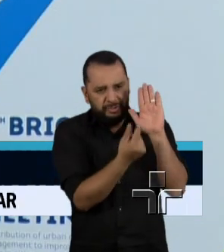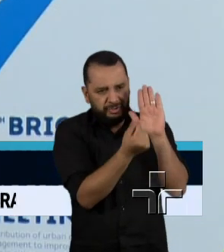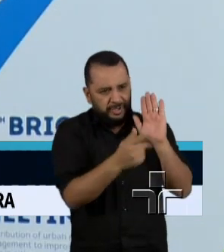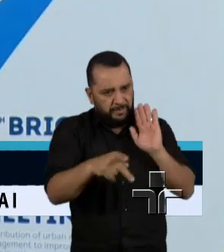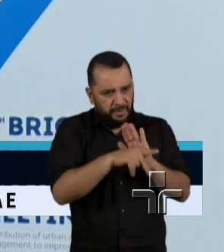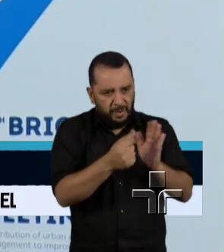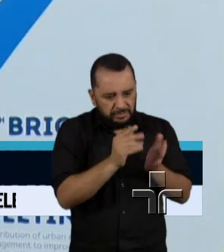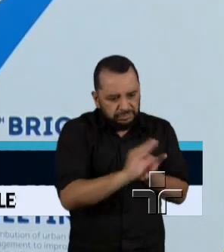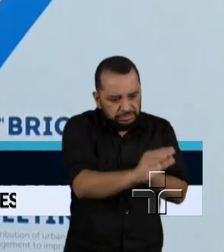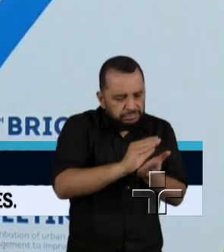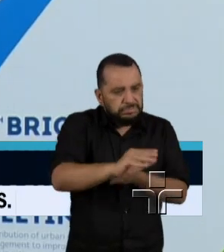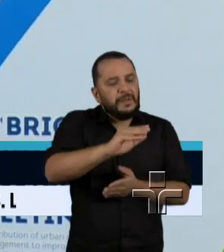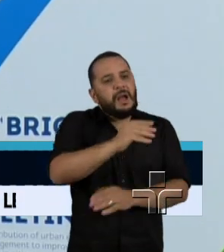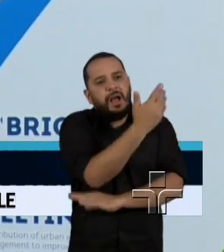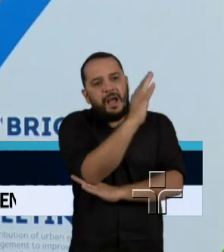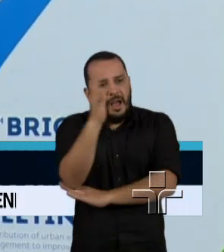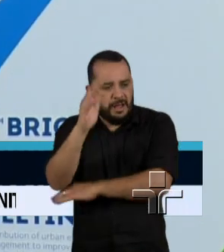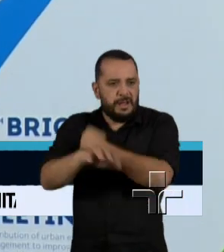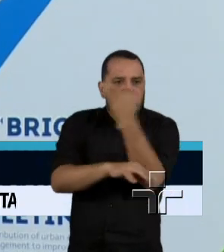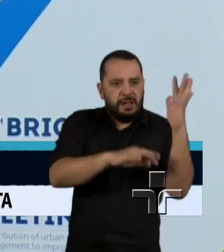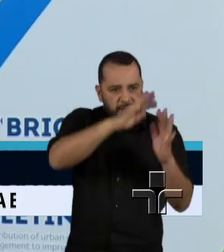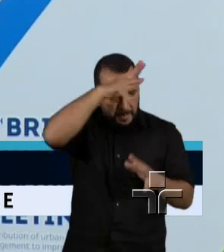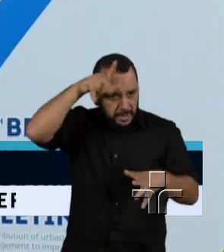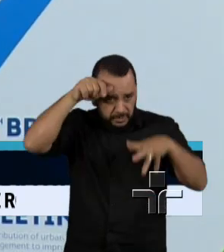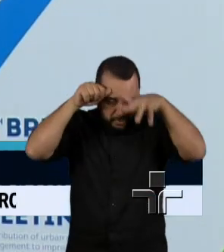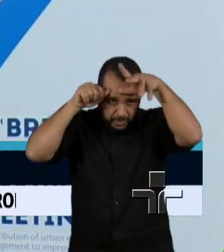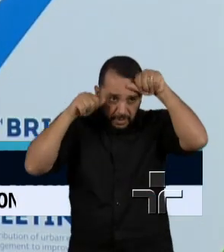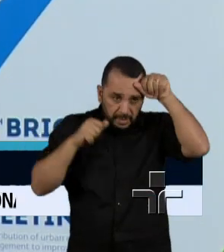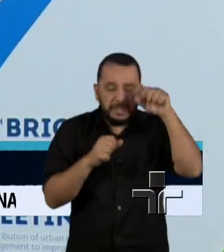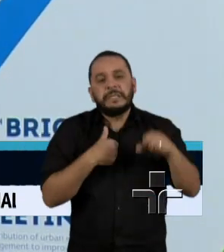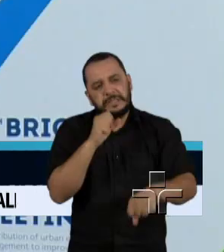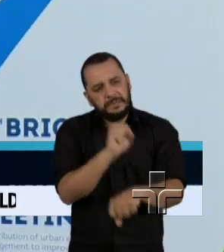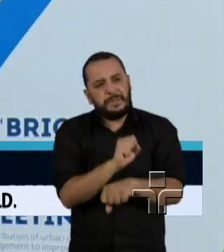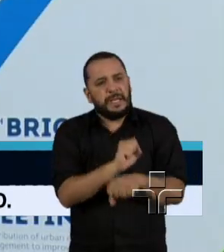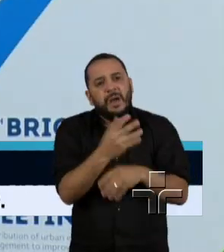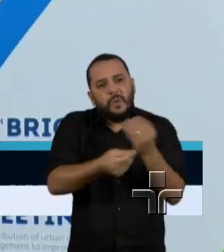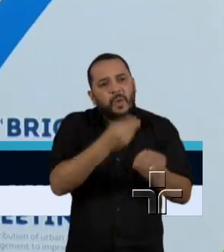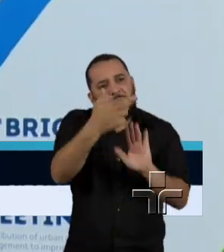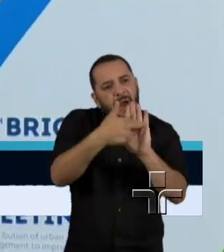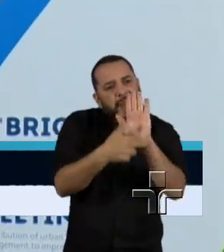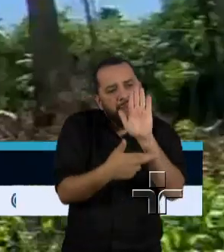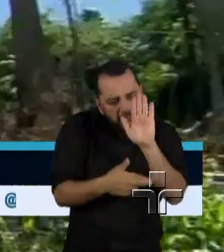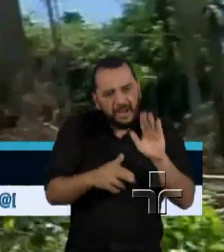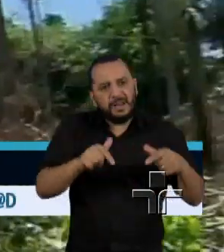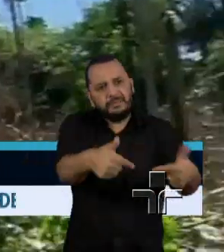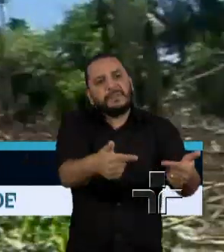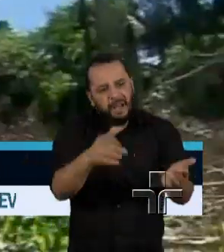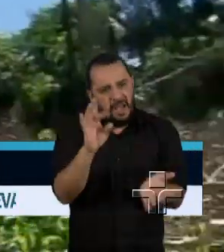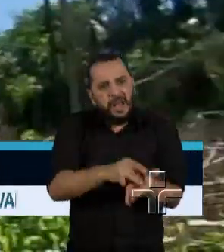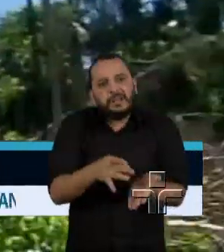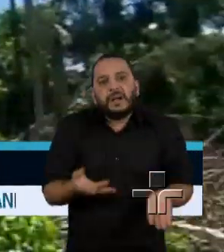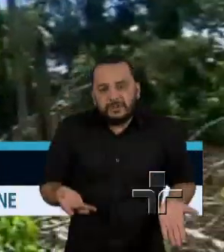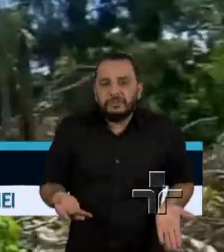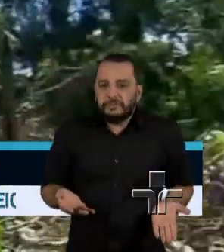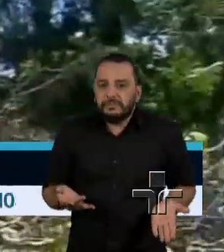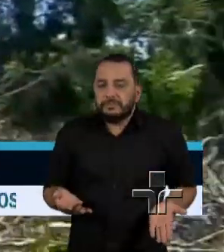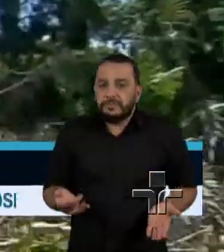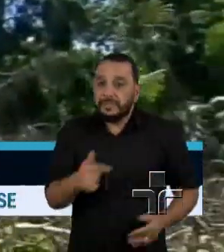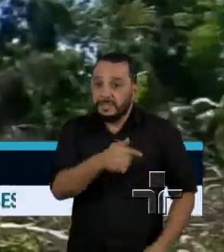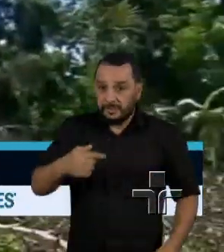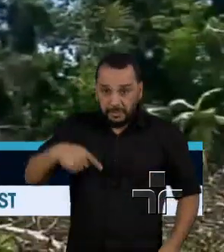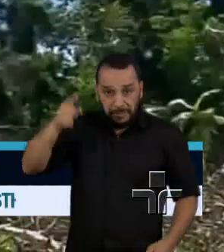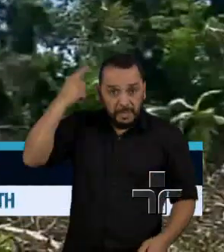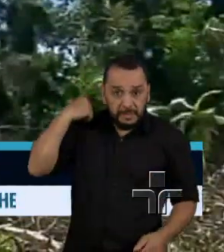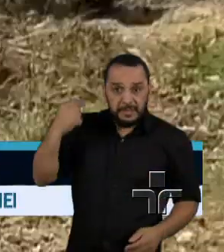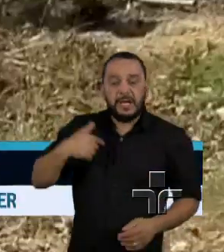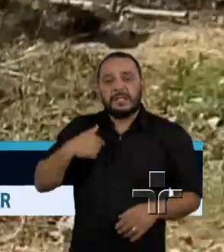Portanto, é natural que qualquer repasse aguarde o desfecho acerca de quais as regras aplicáveis. E essa é a realidade. Na semana passada, ao